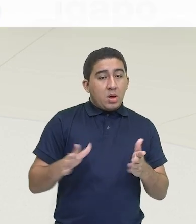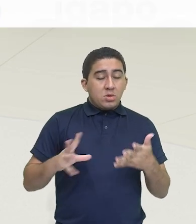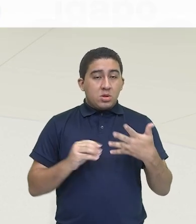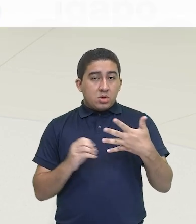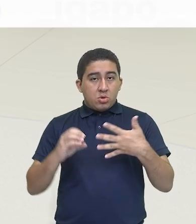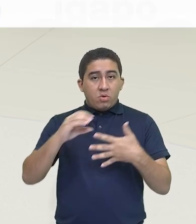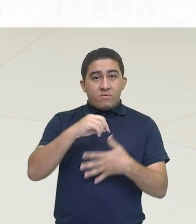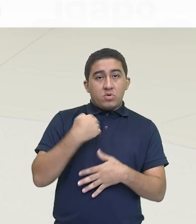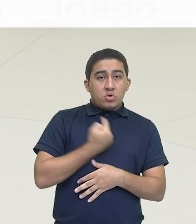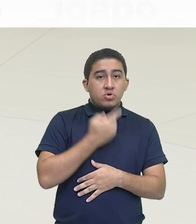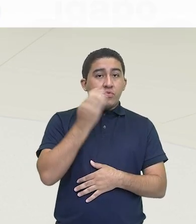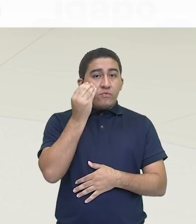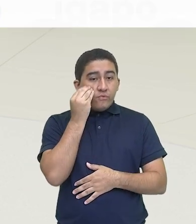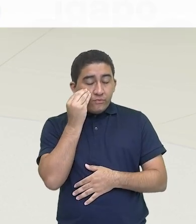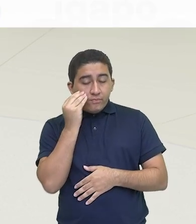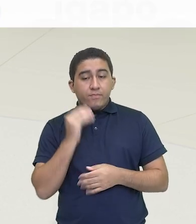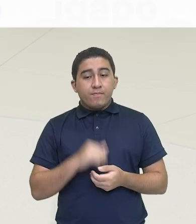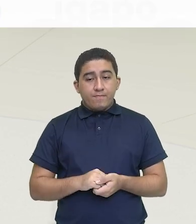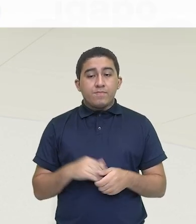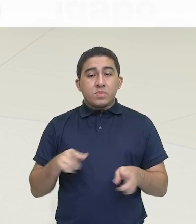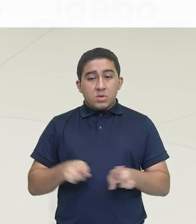que nós vimos, né,